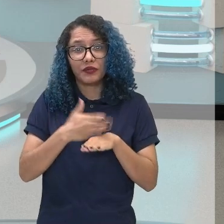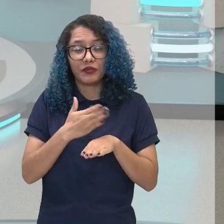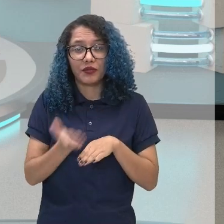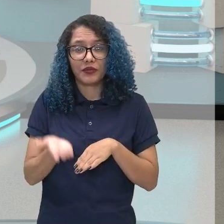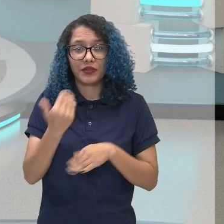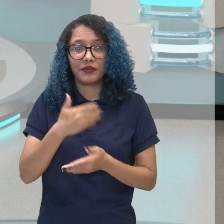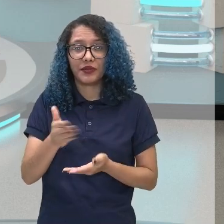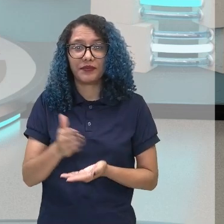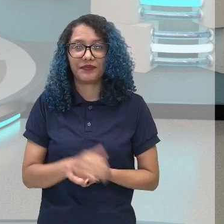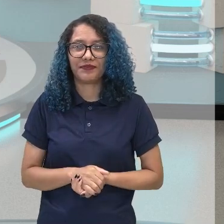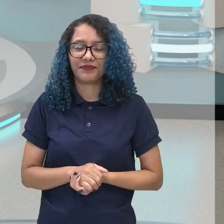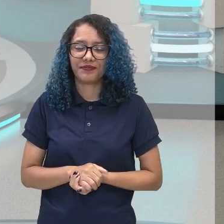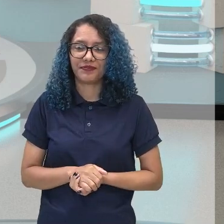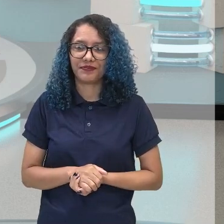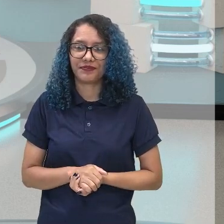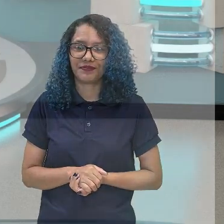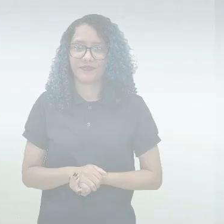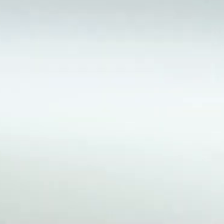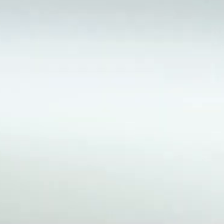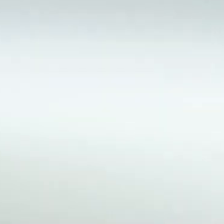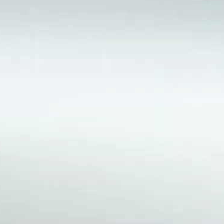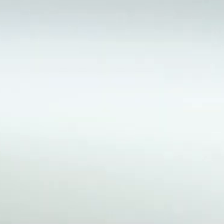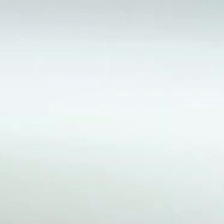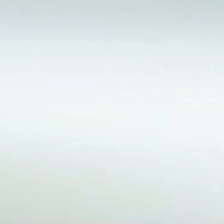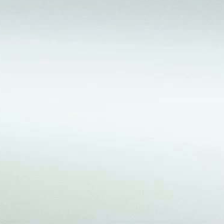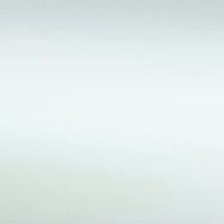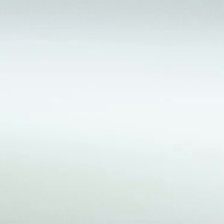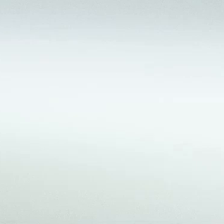vamos de aula? Vamos lá!